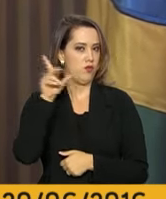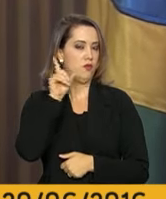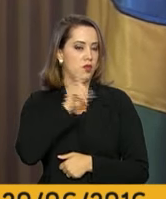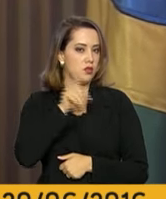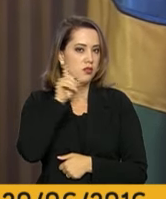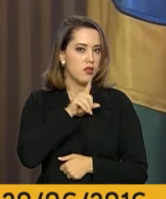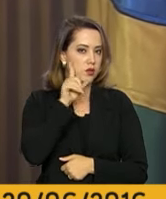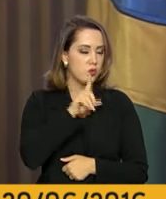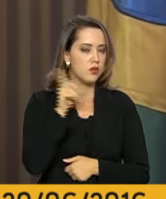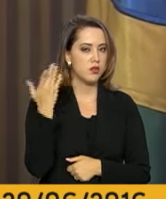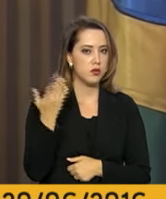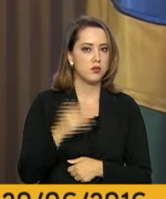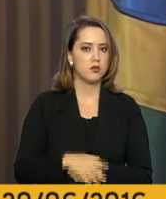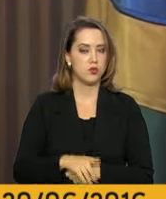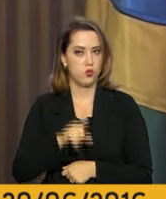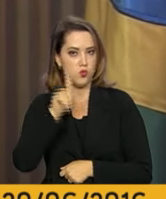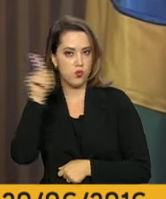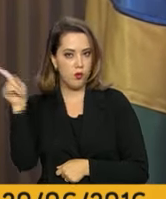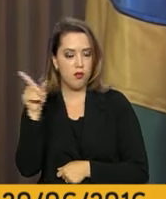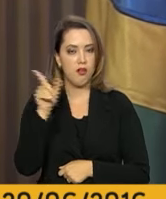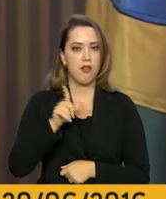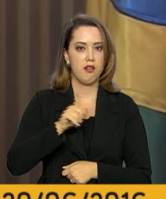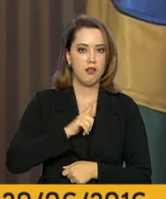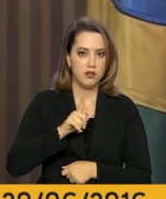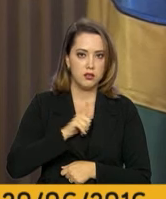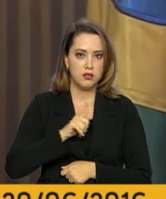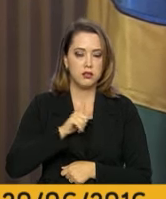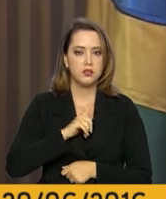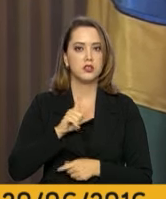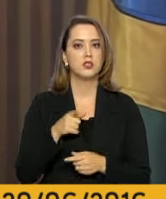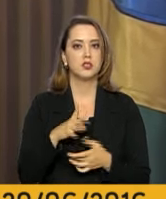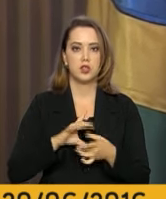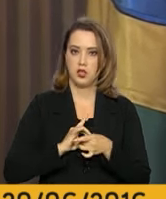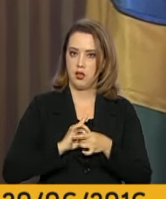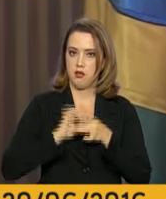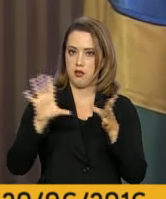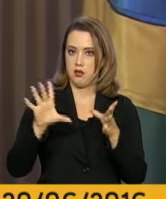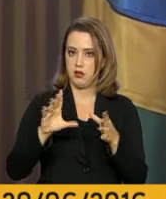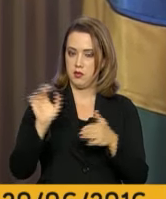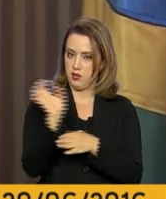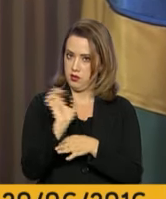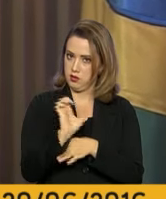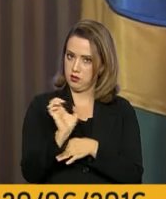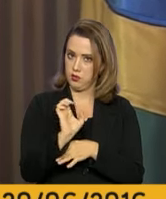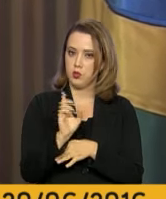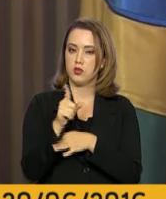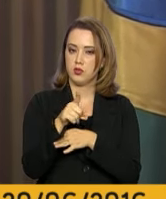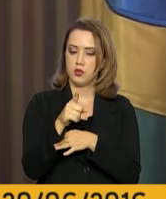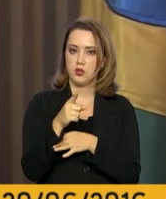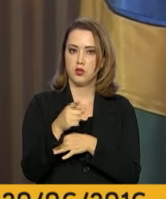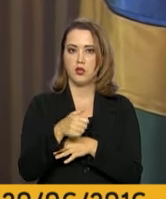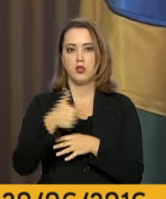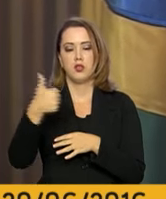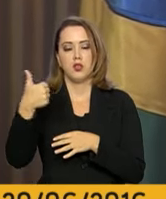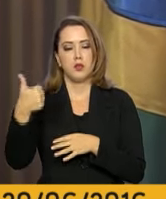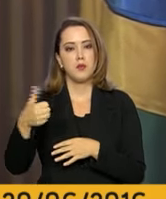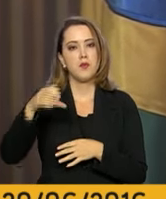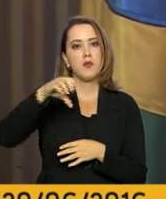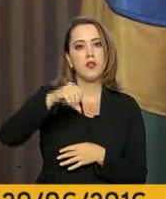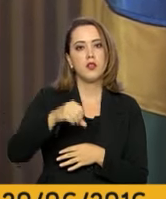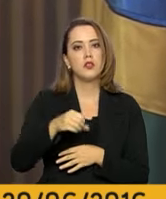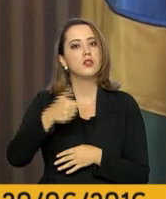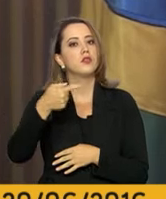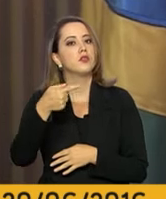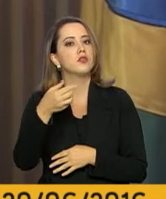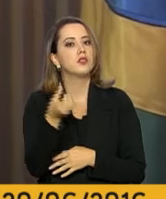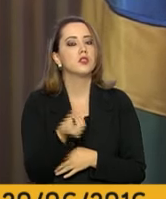digressão na Federação americana na verdade os estados com se liberaram do julgo inglês em 1776 produziram estados